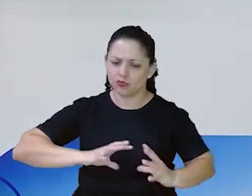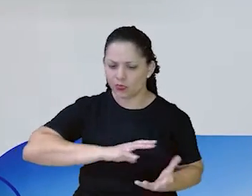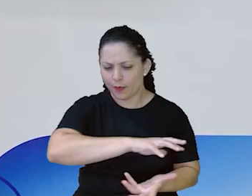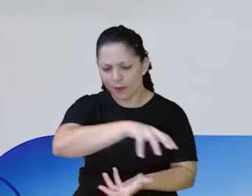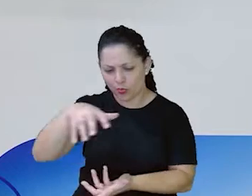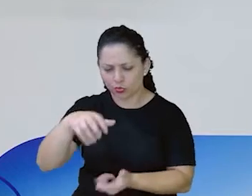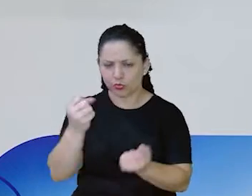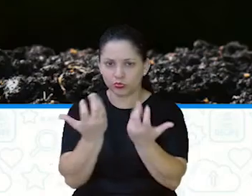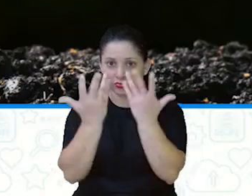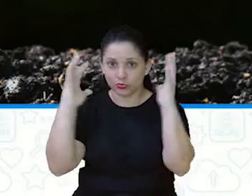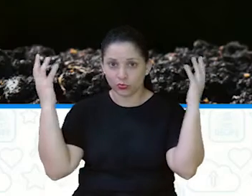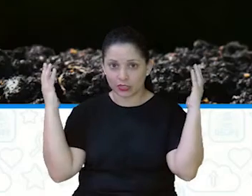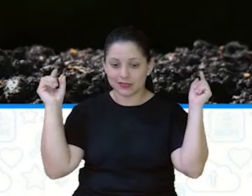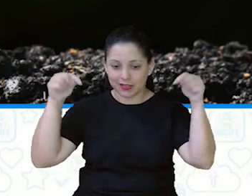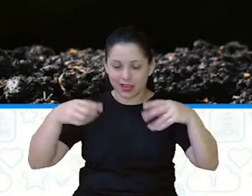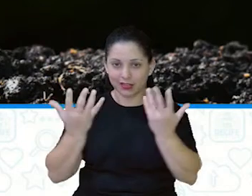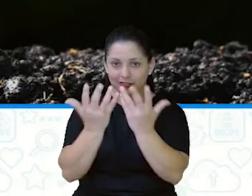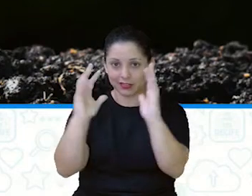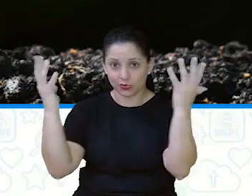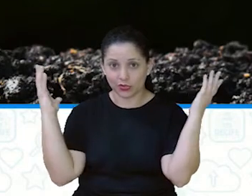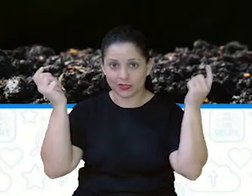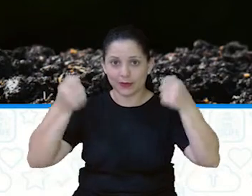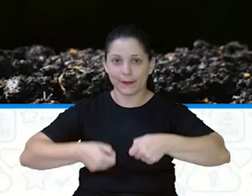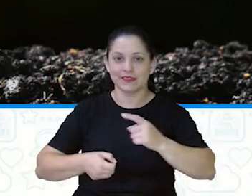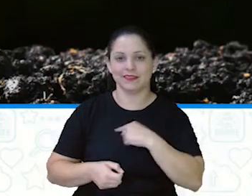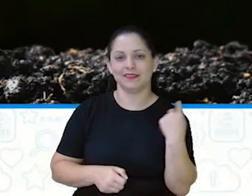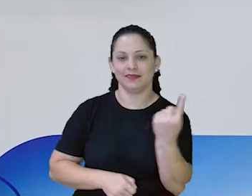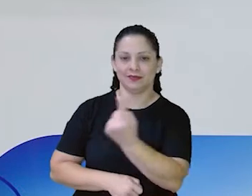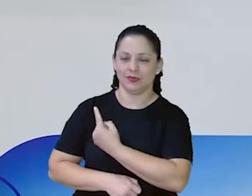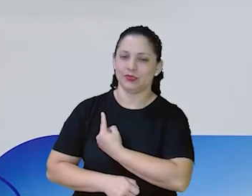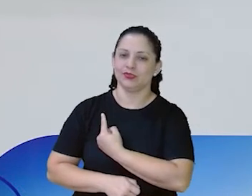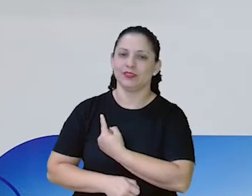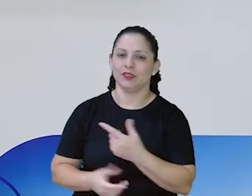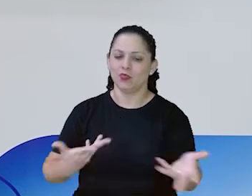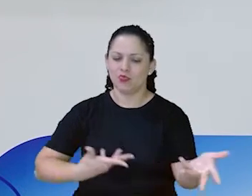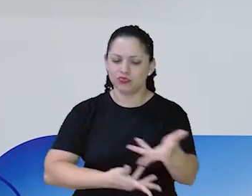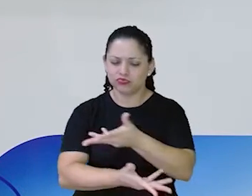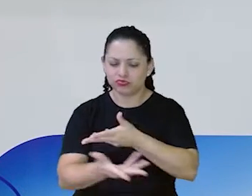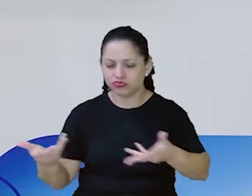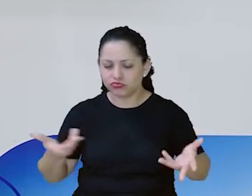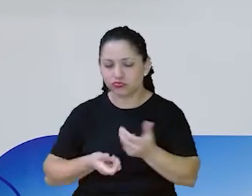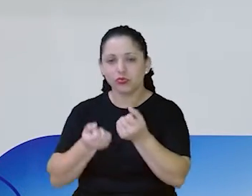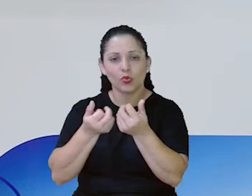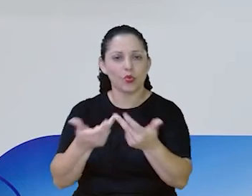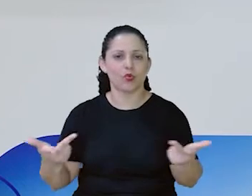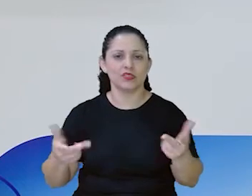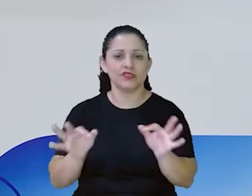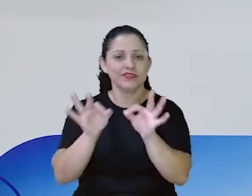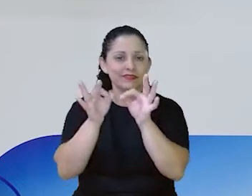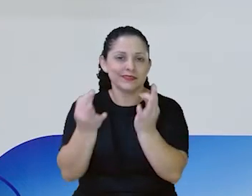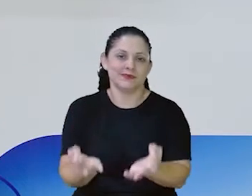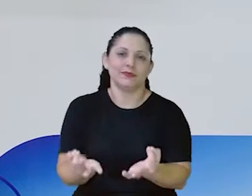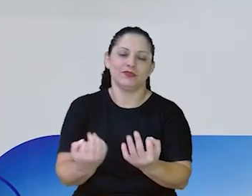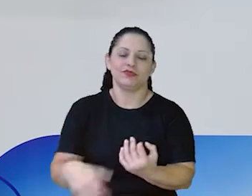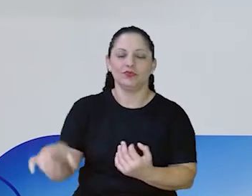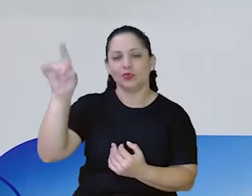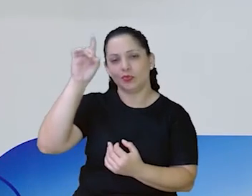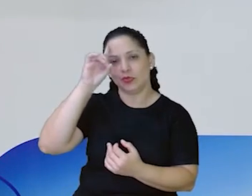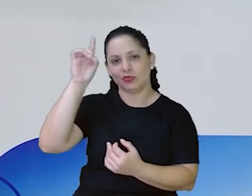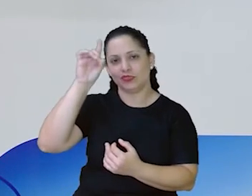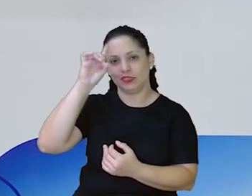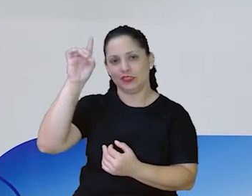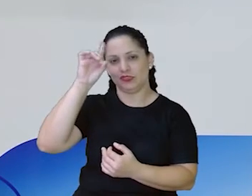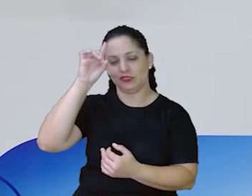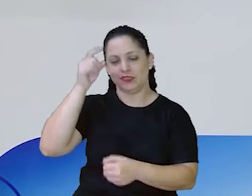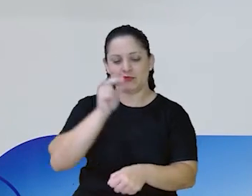natureza precisa da gente. Então, pequenas atitudes que a gente pode estar fazendo no dia a dia vão contribuir para